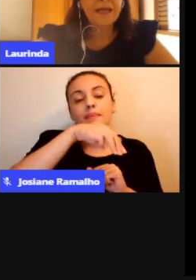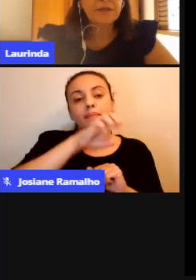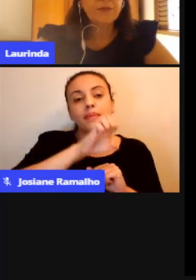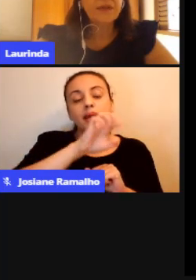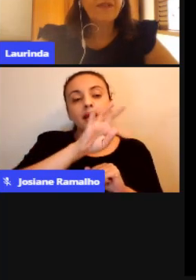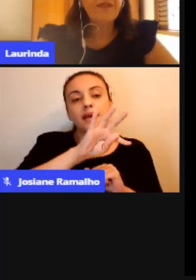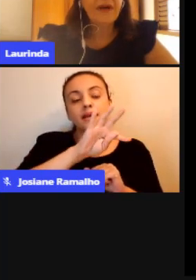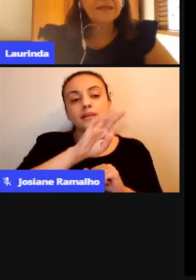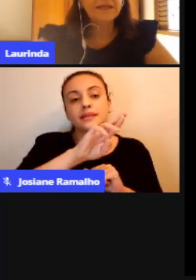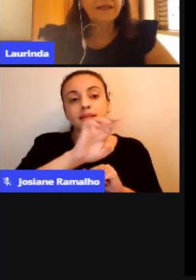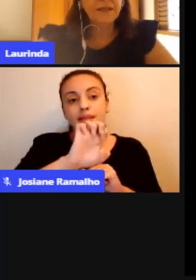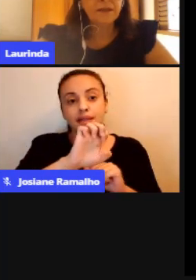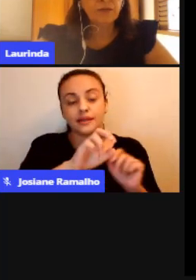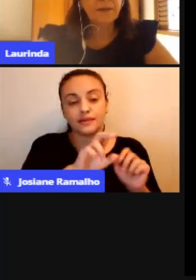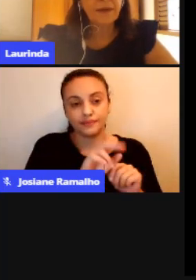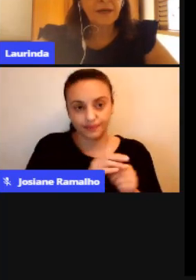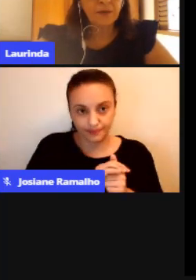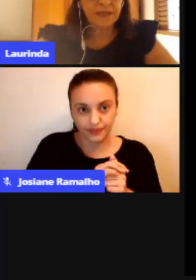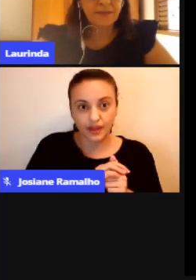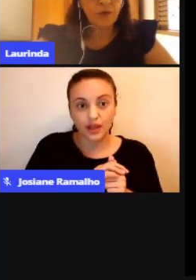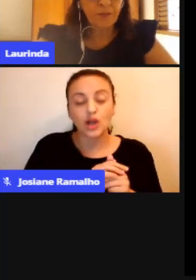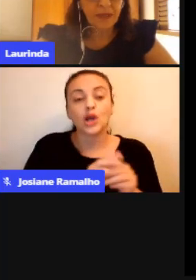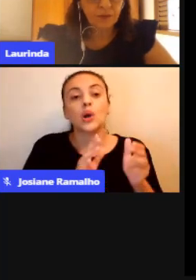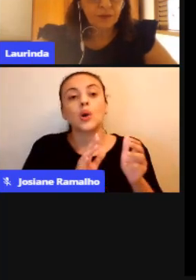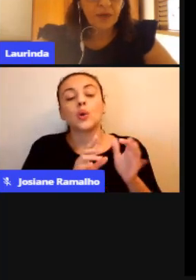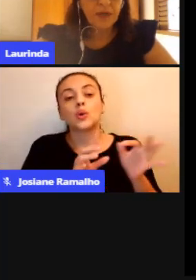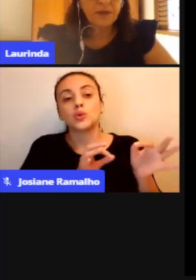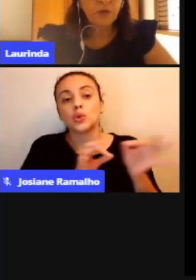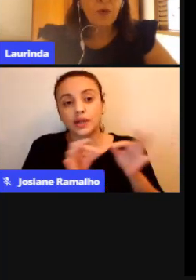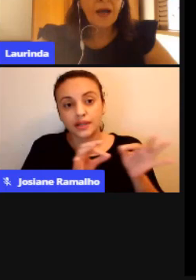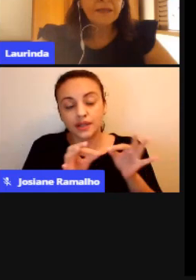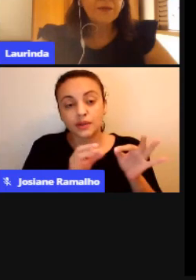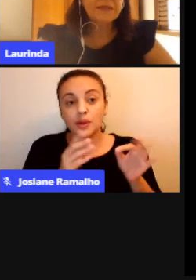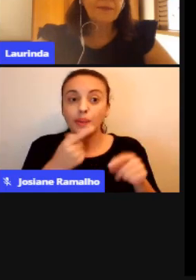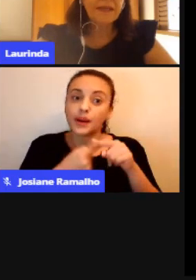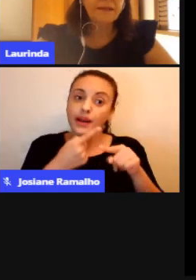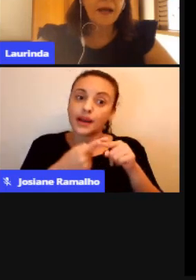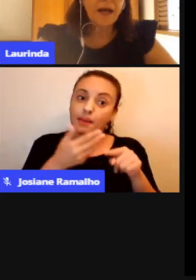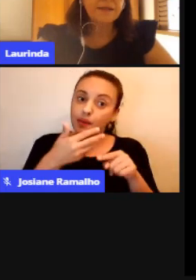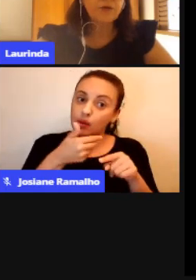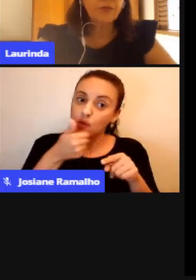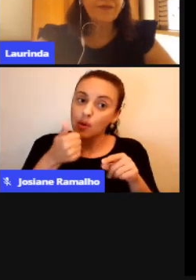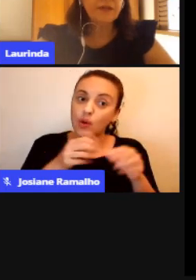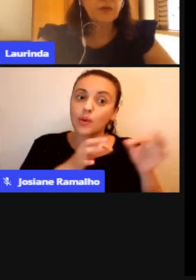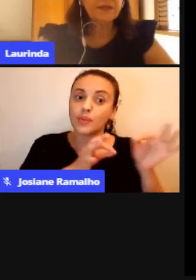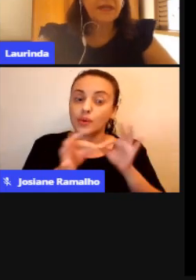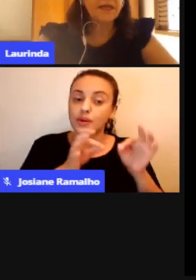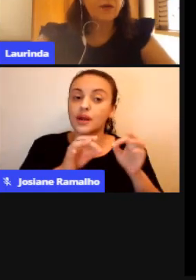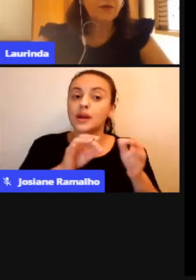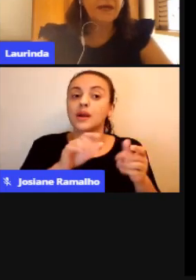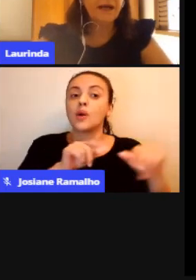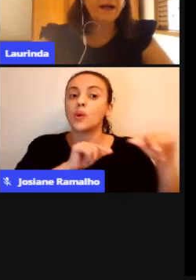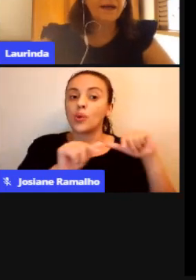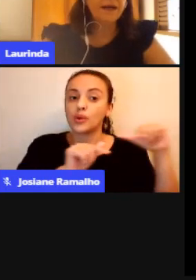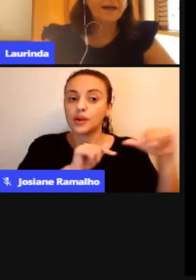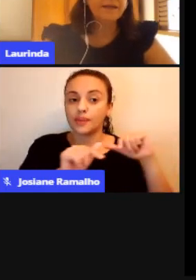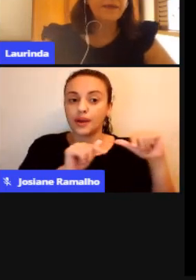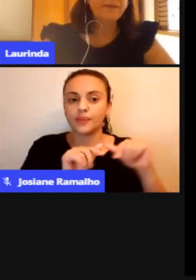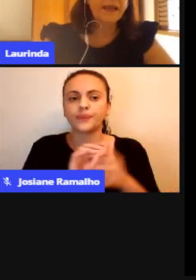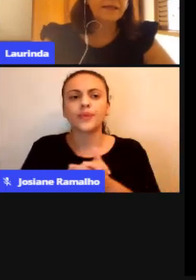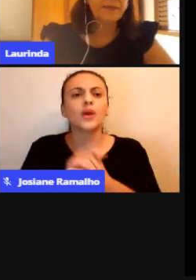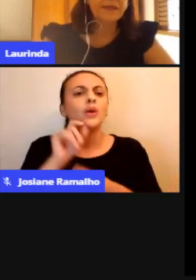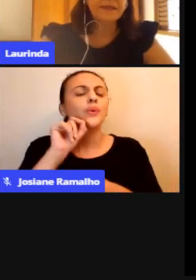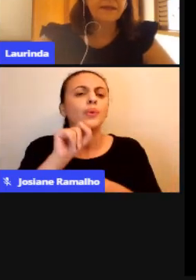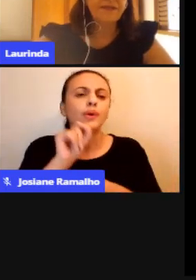por bimestre porque facilita o trabalho nesse momento. Então, quais são as habilidades que o professor tem que cuidar a